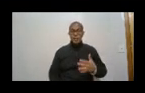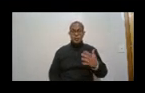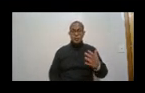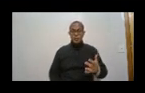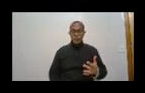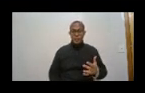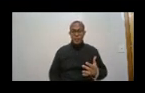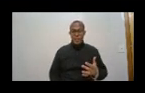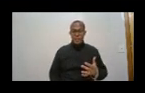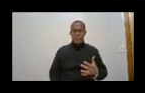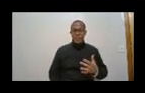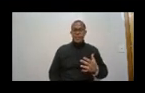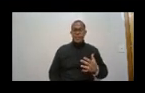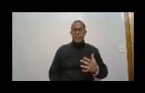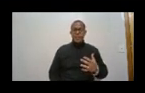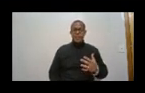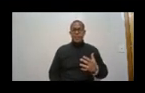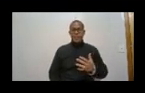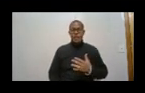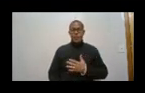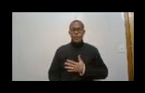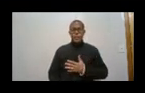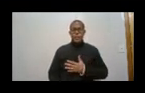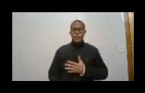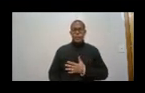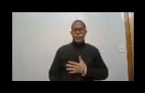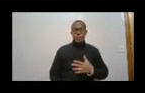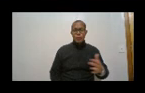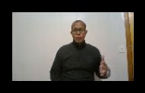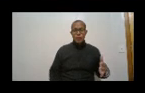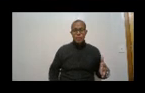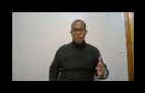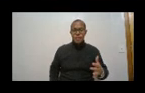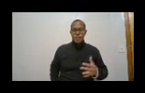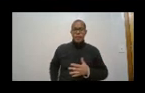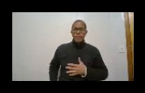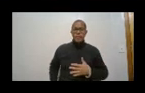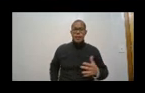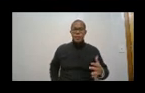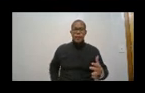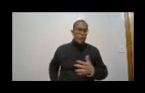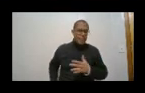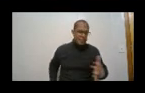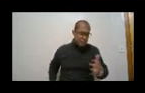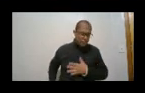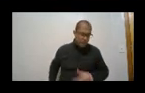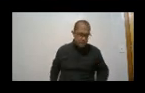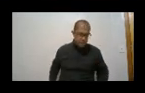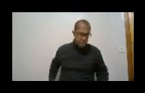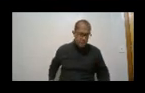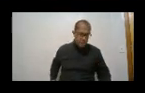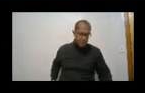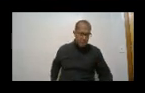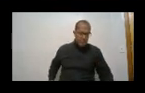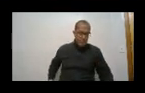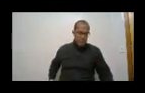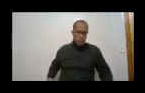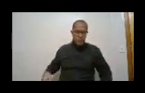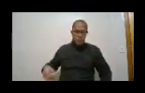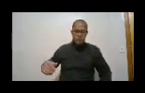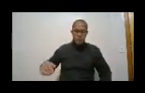contexto que eu gostaria que os senhores raciocinassem, que aí, dentro de um regime posológico de 8 em 8 horas, eu tenho diferentes fases da